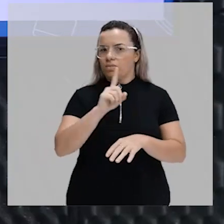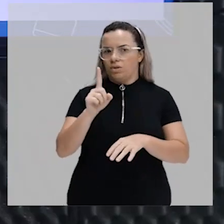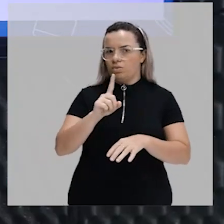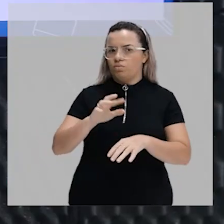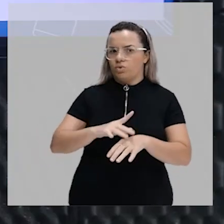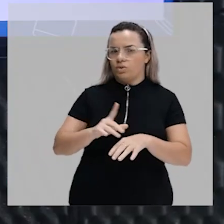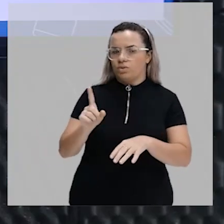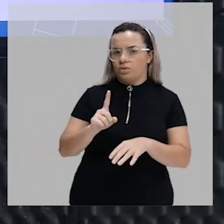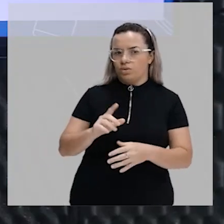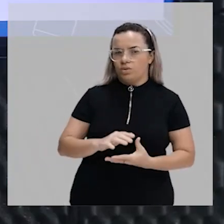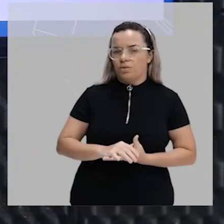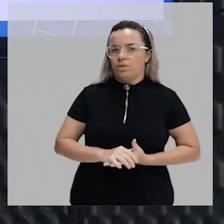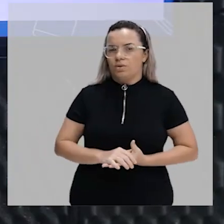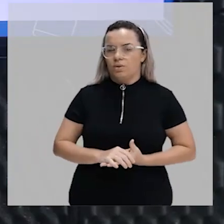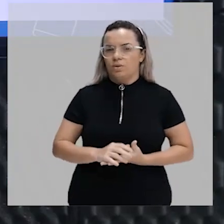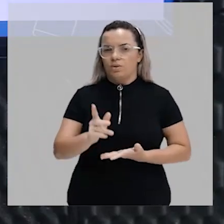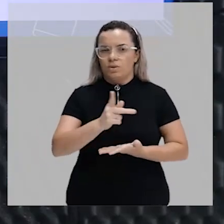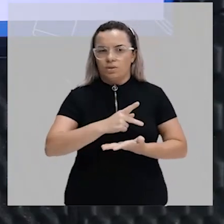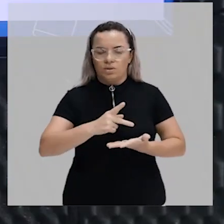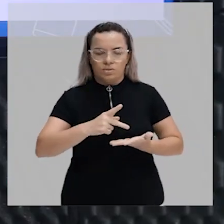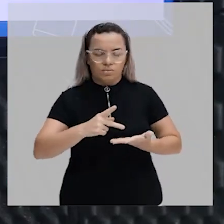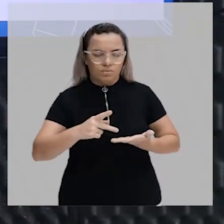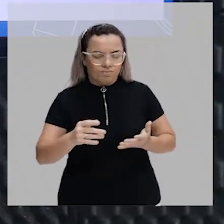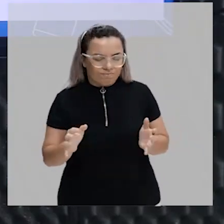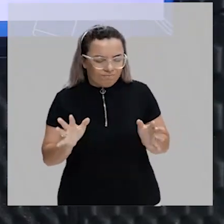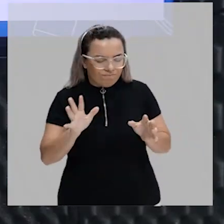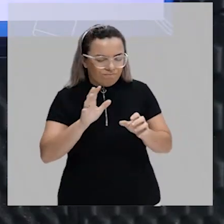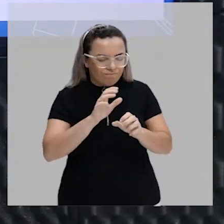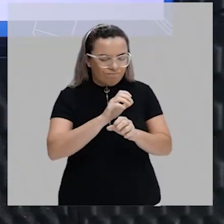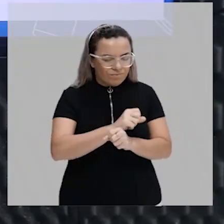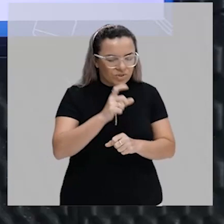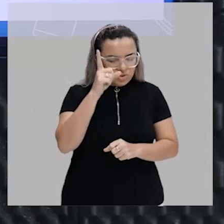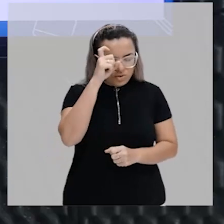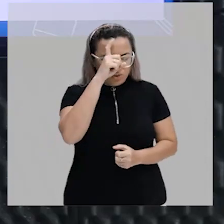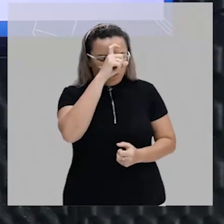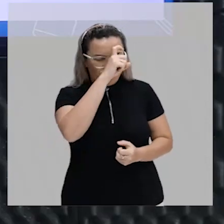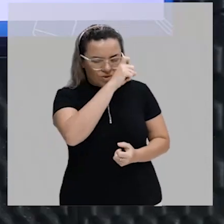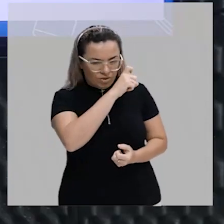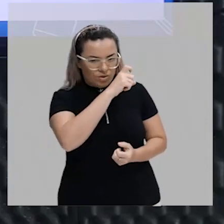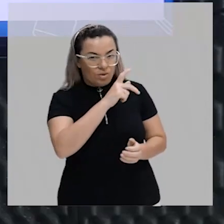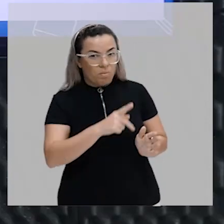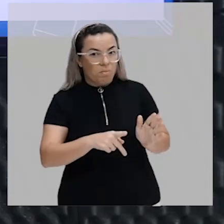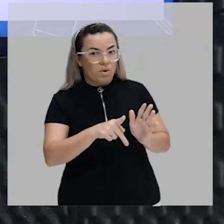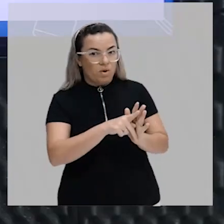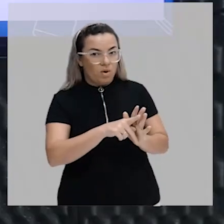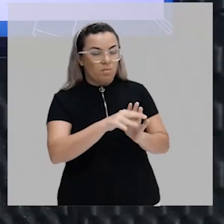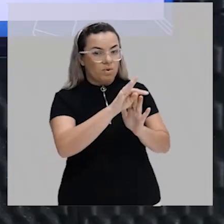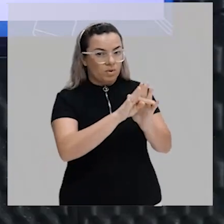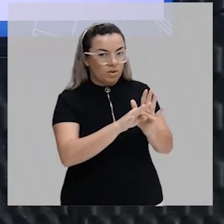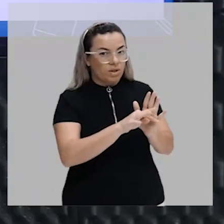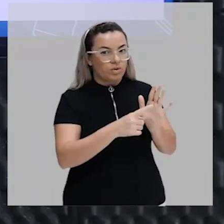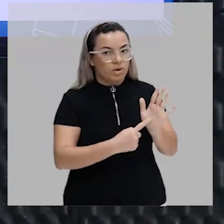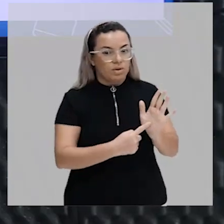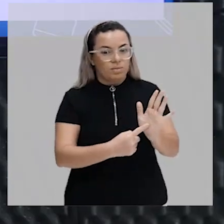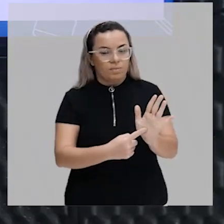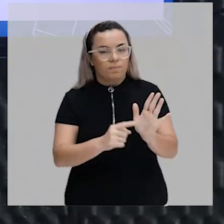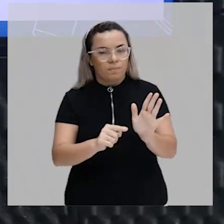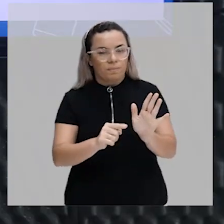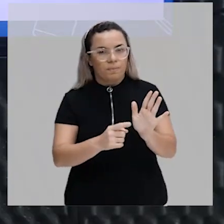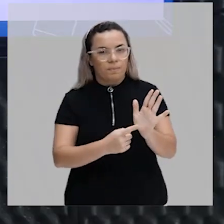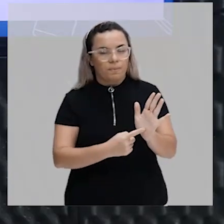aquela poesia carregada de obscuridade, como o próprio texto aqui que eu trouxe mostra para vocês,